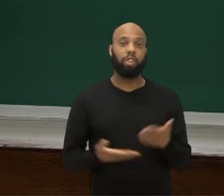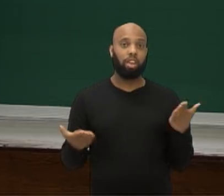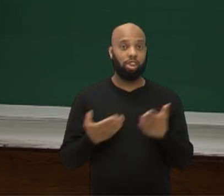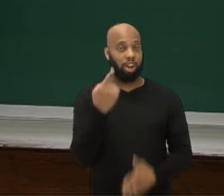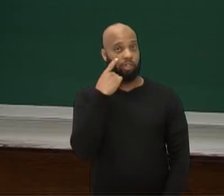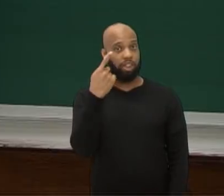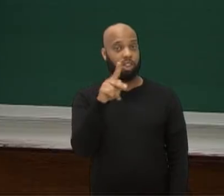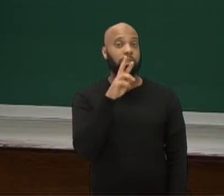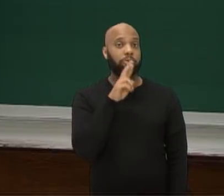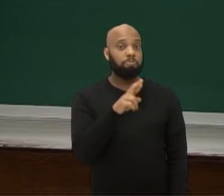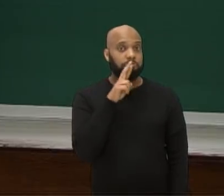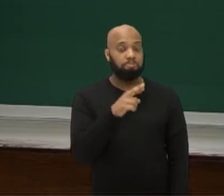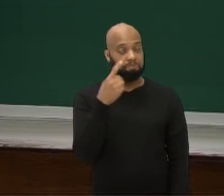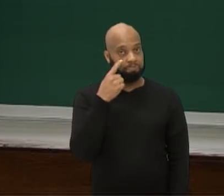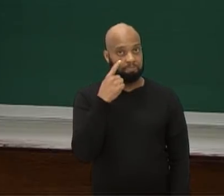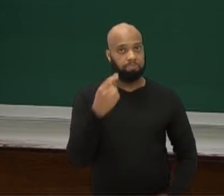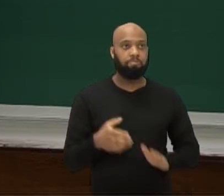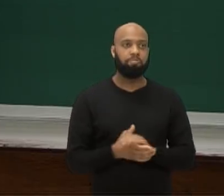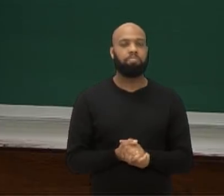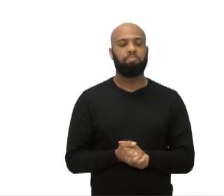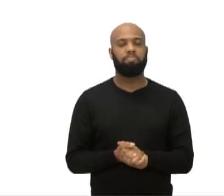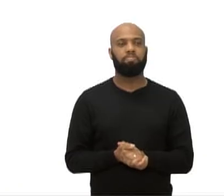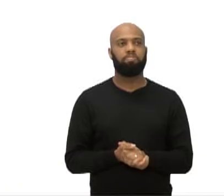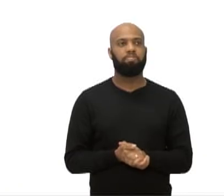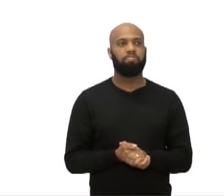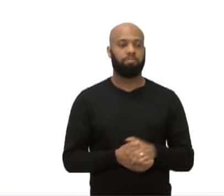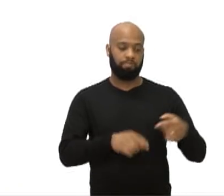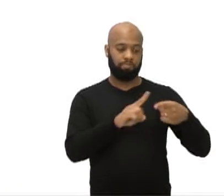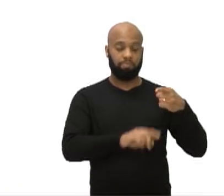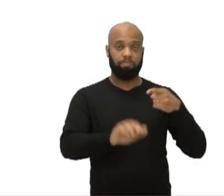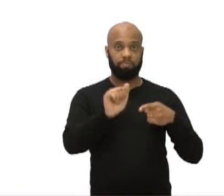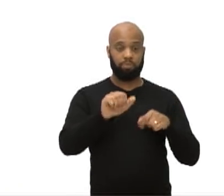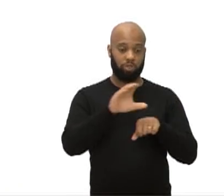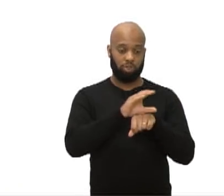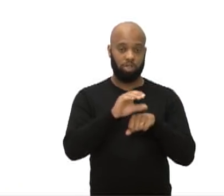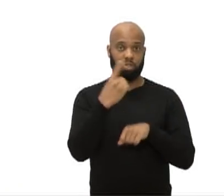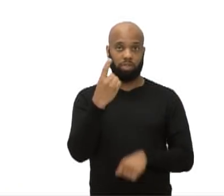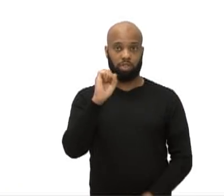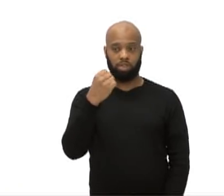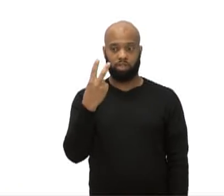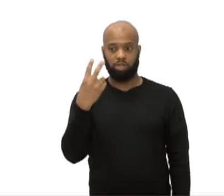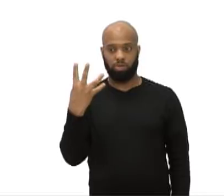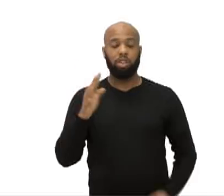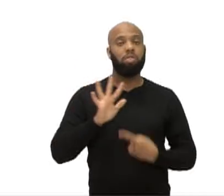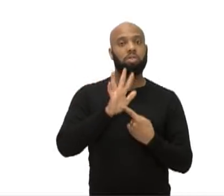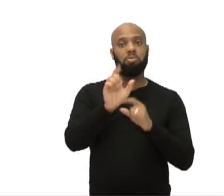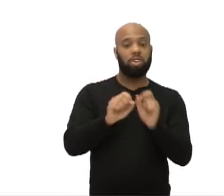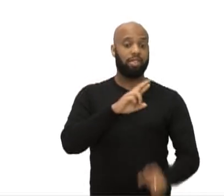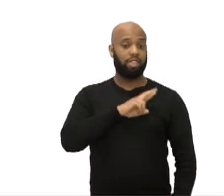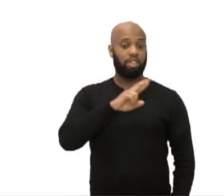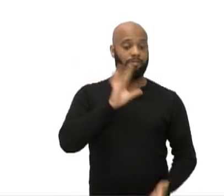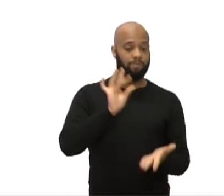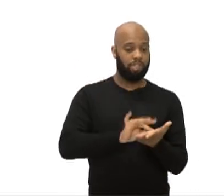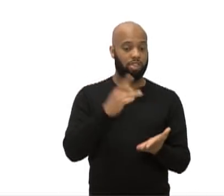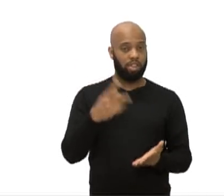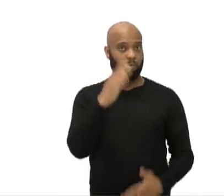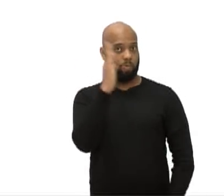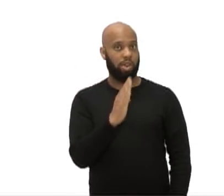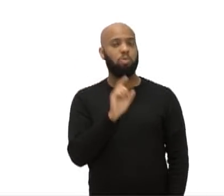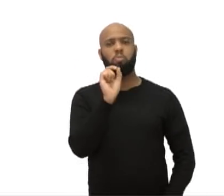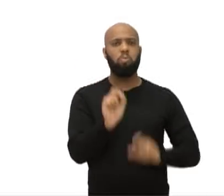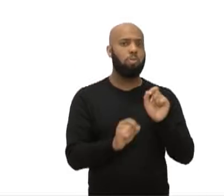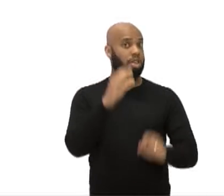Vamos conferir a resposta? Vamos lá? A Constituição de 1824 estabeleceu que a religião oficial do Brasil